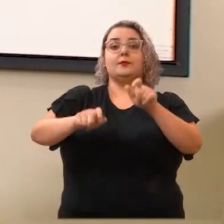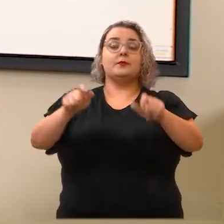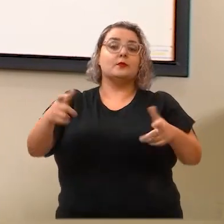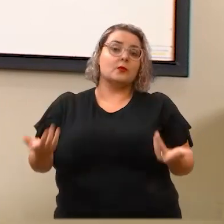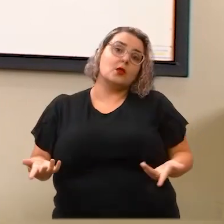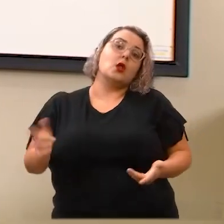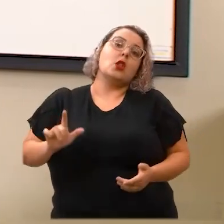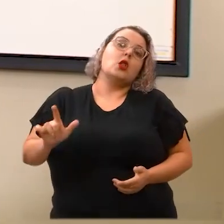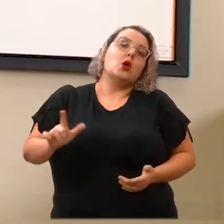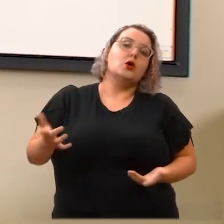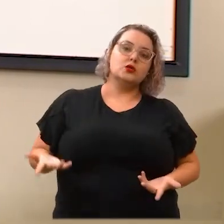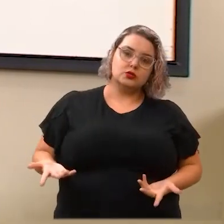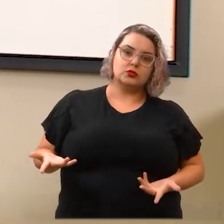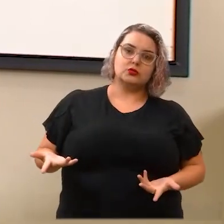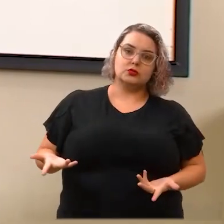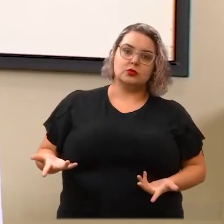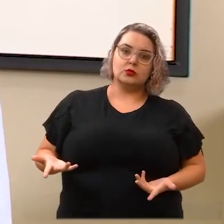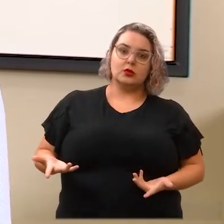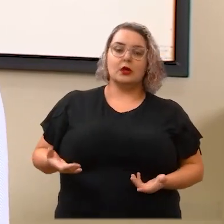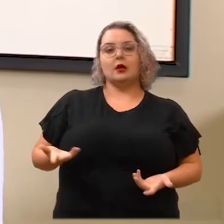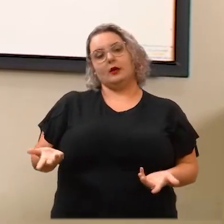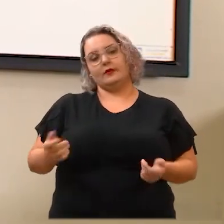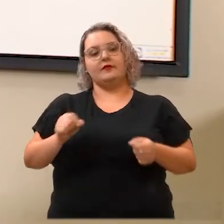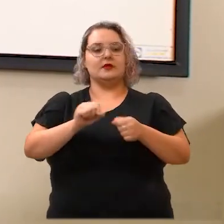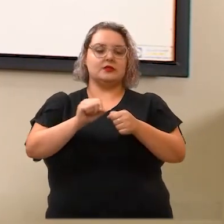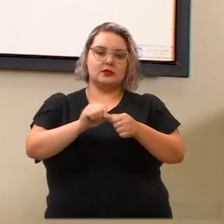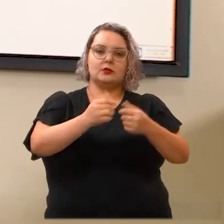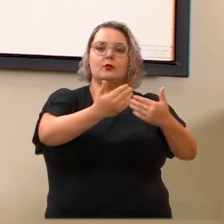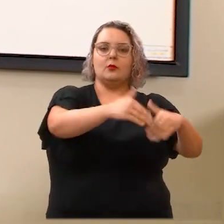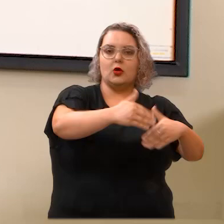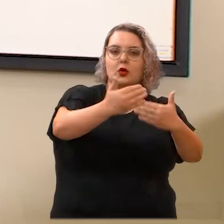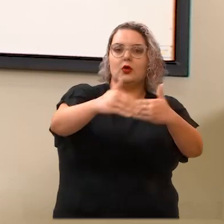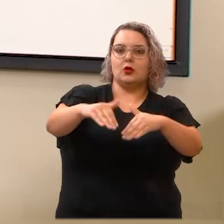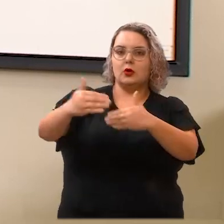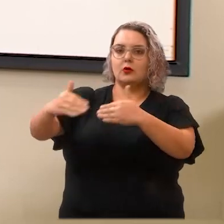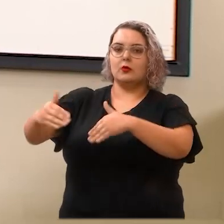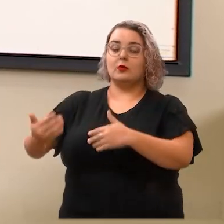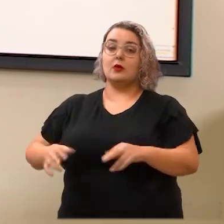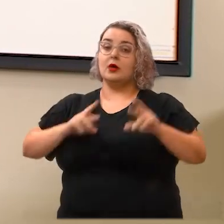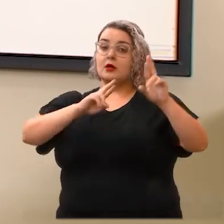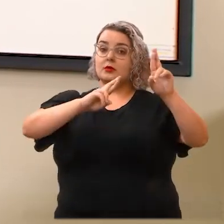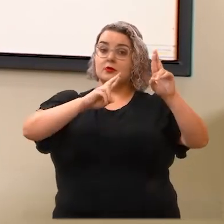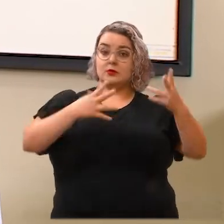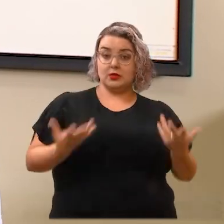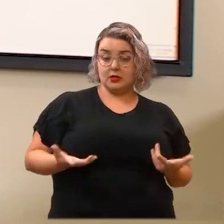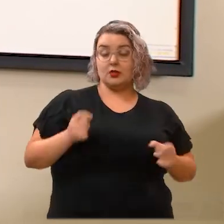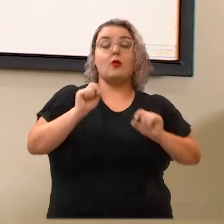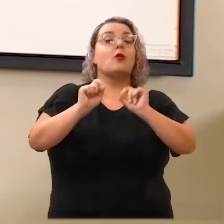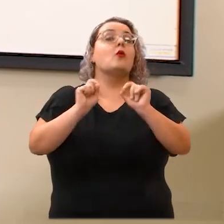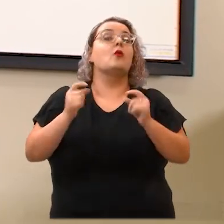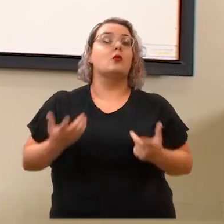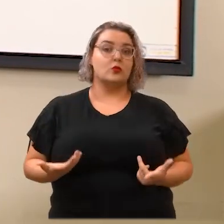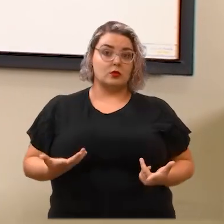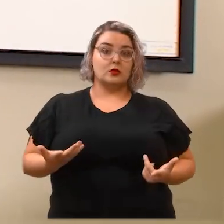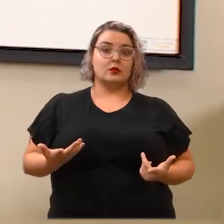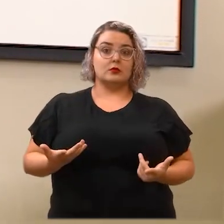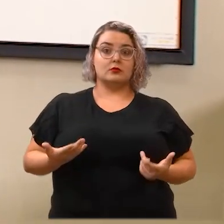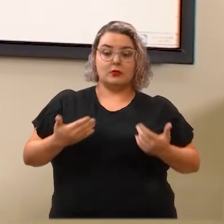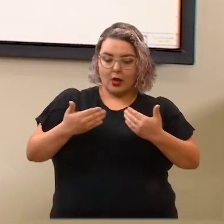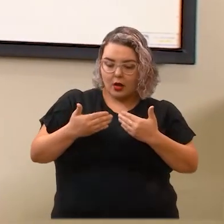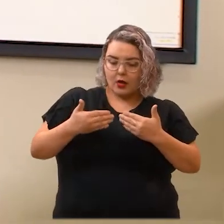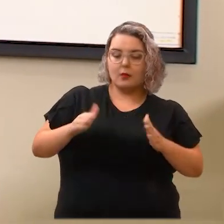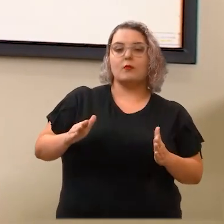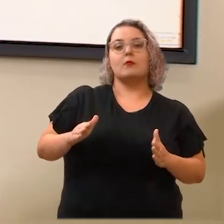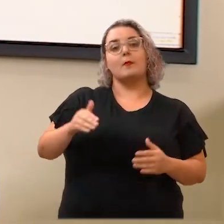evidentemente prestando aí concursos públicos a expectativa é de que não é sejam